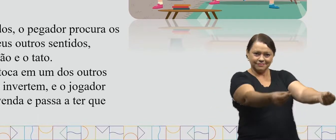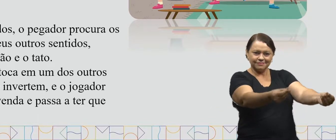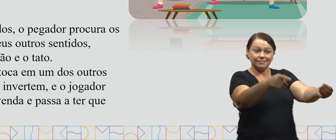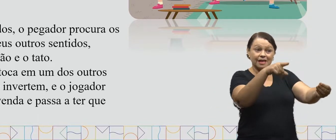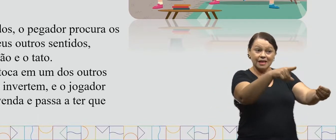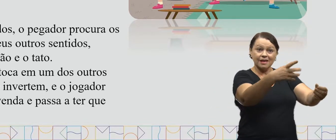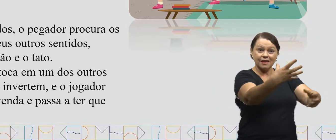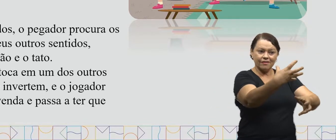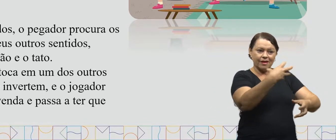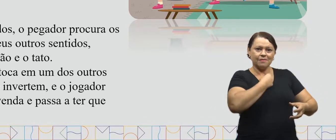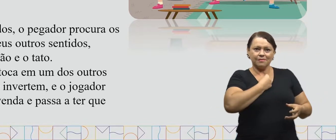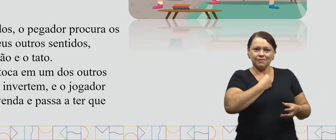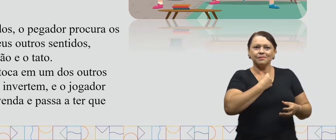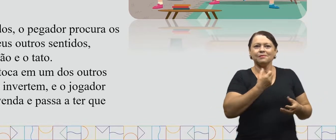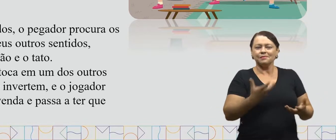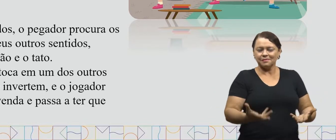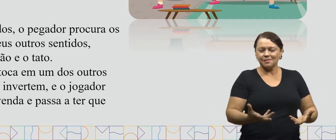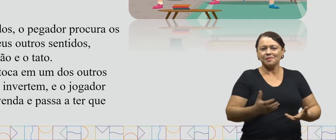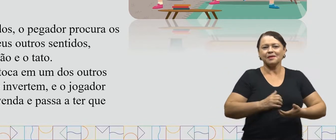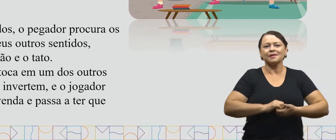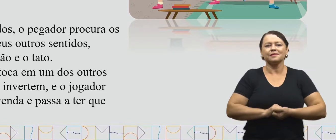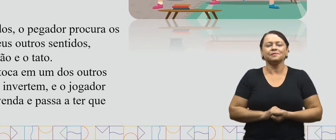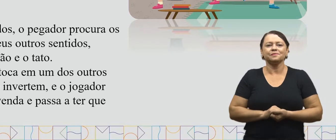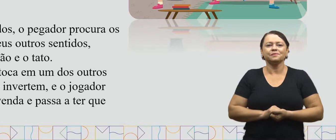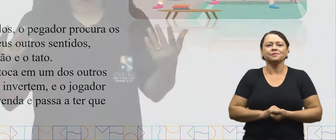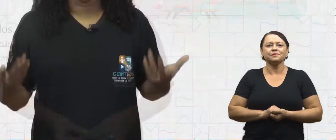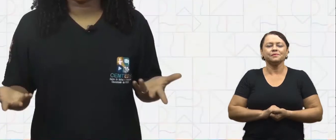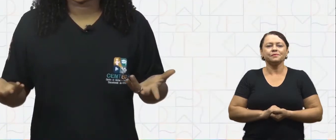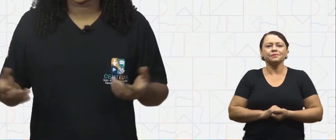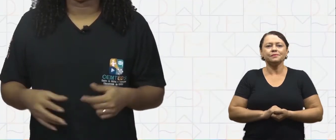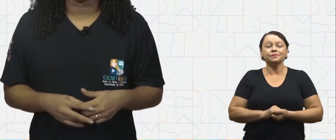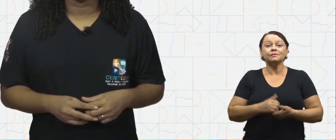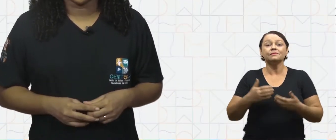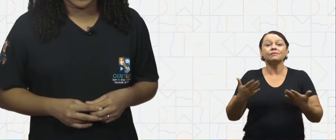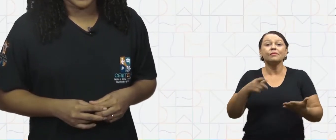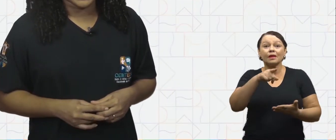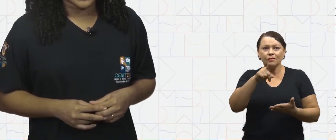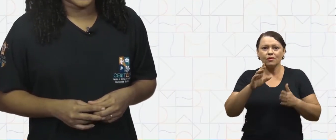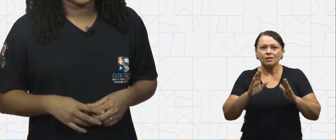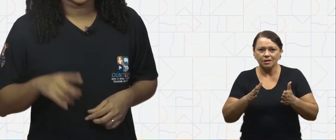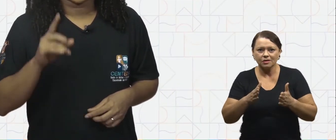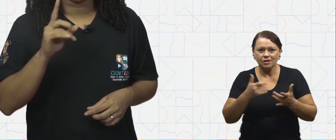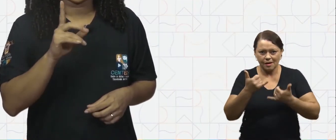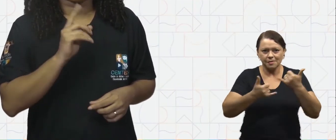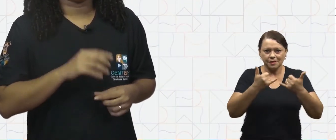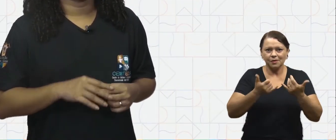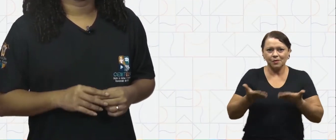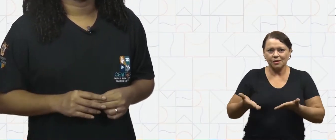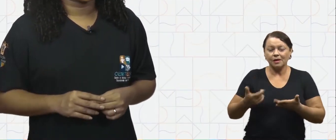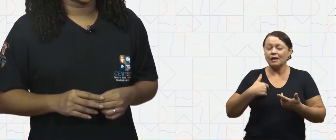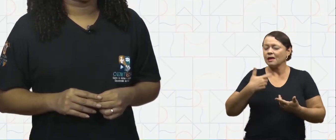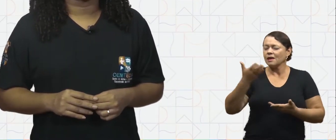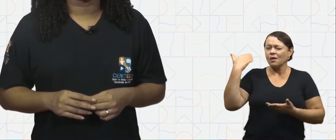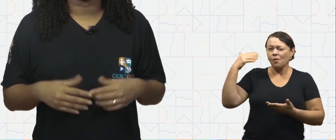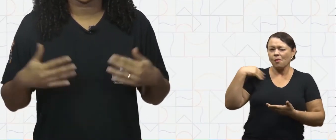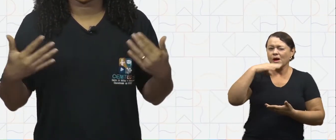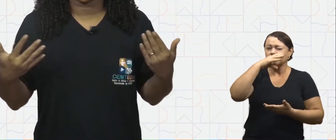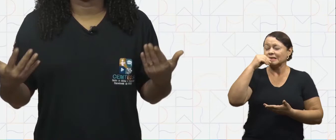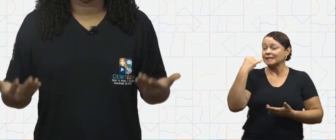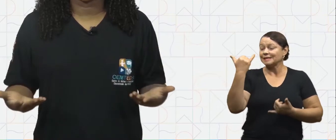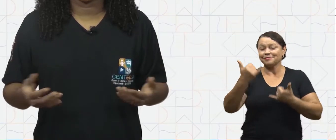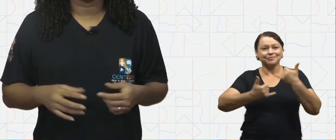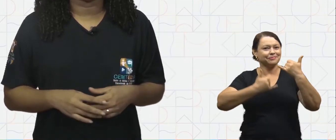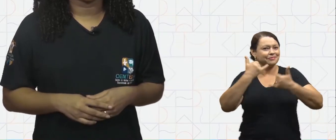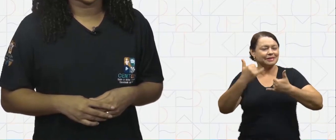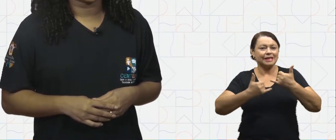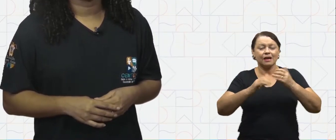venda e passa a ter que encontrar os outros. E você, já jogou cabra cega? Eu brincava muito quando era criança e é um